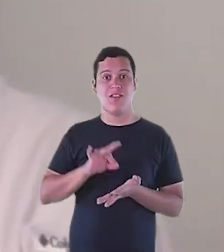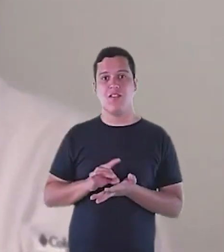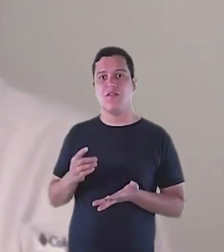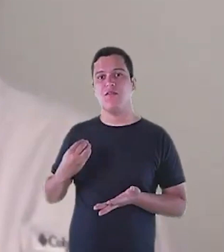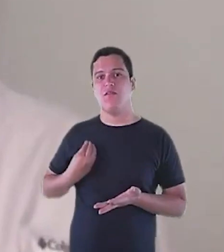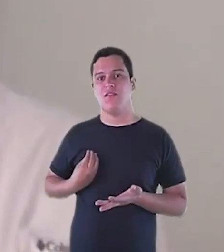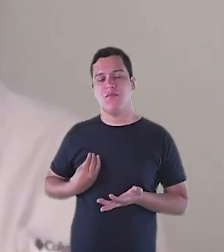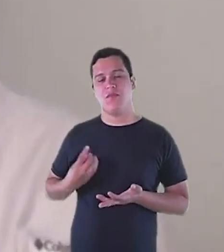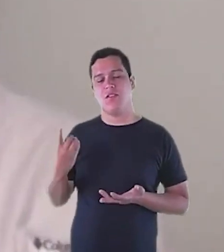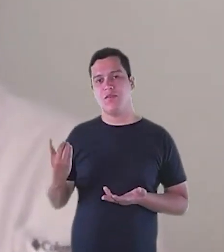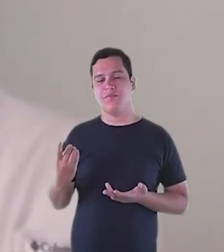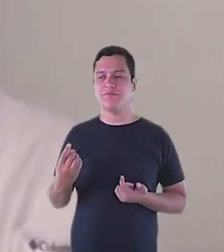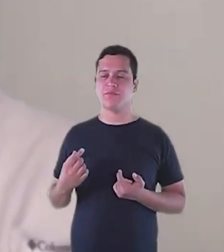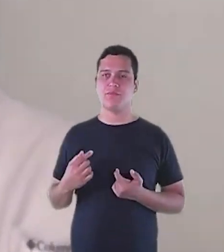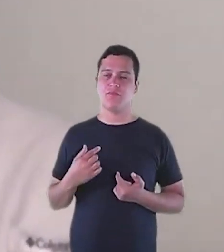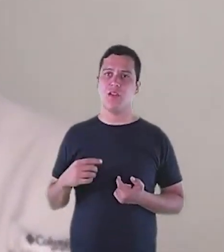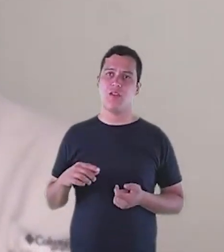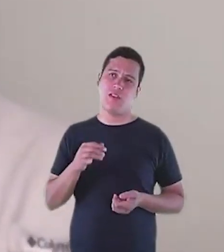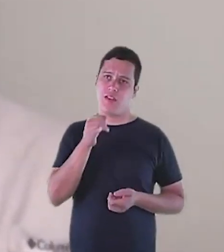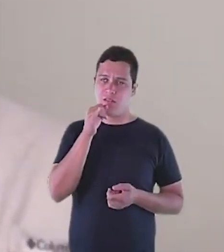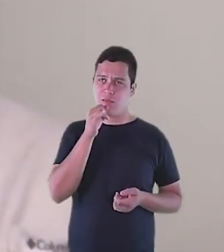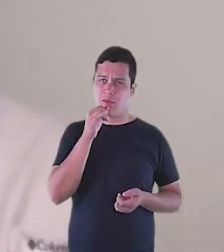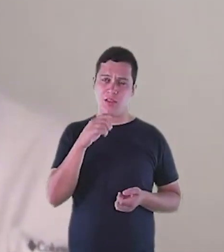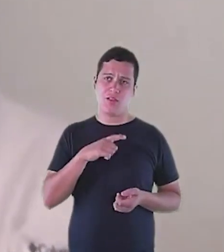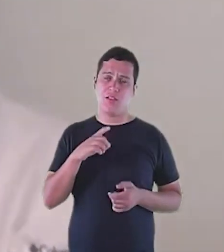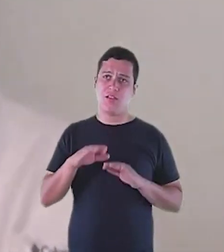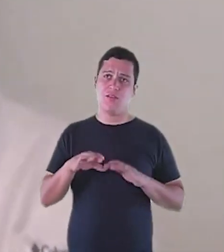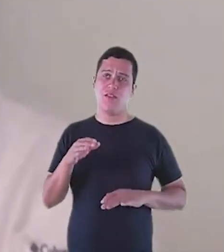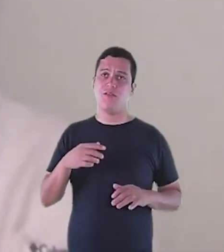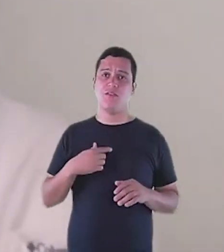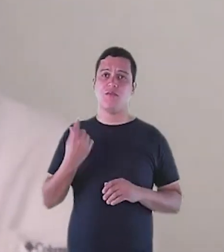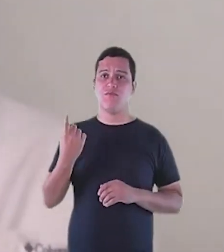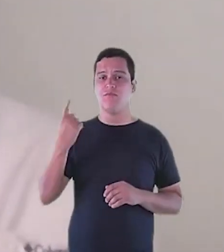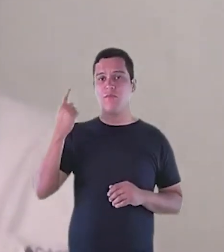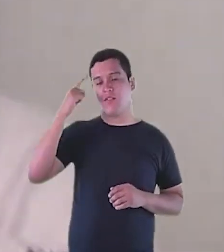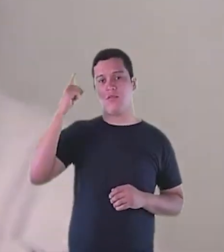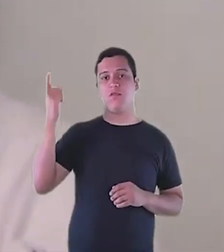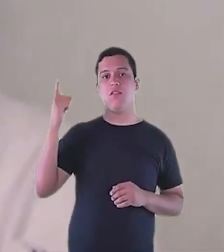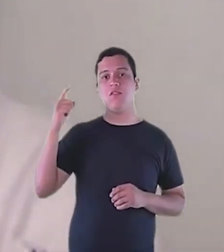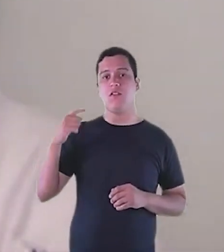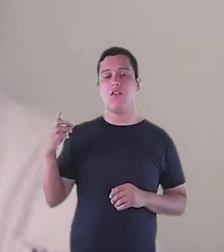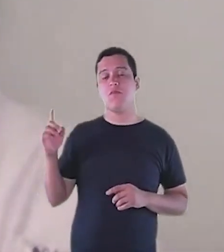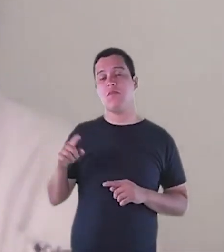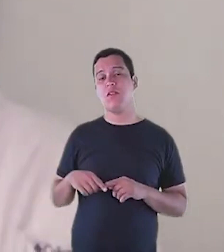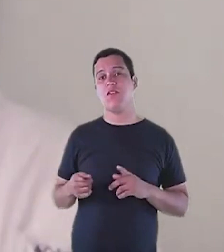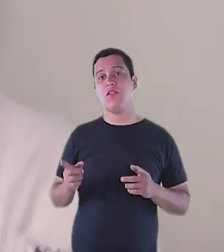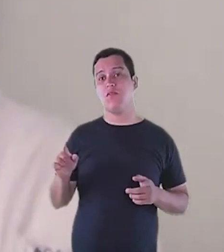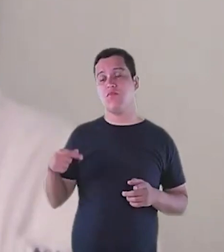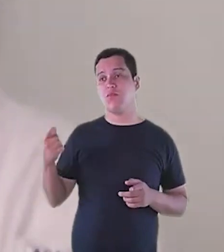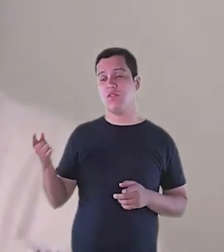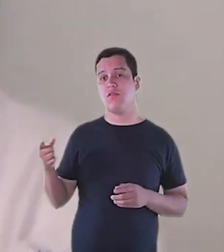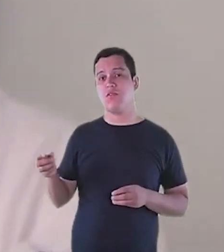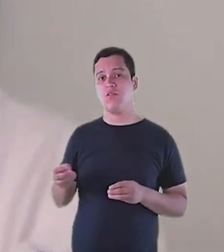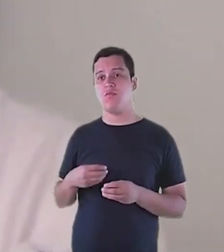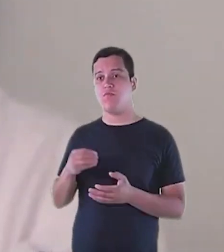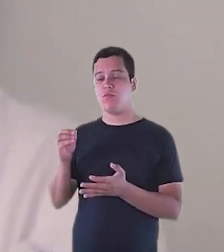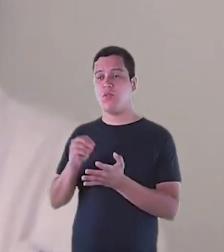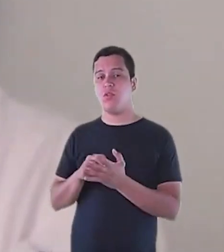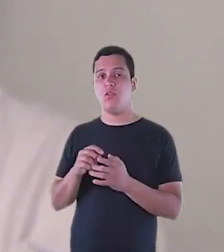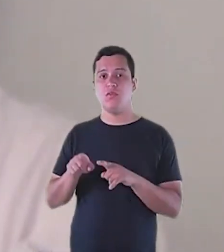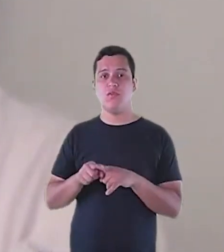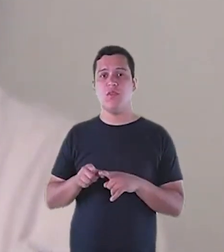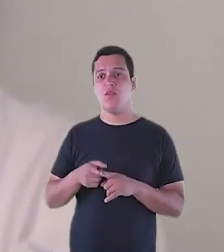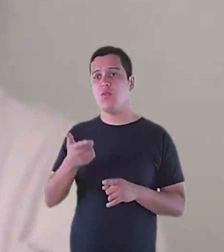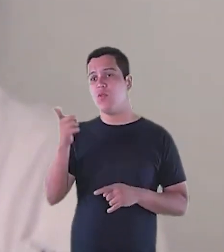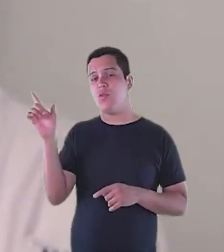Eu defendo uma ideia no capítulo, e aí eu cito um viajante, cito um cronista, cito um